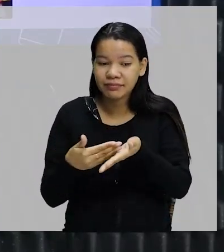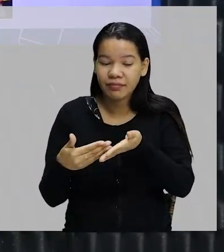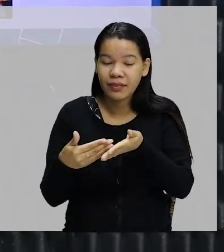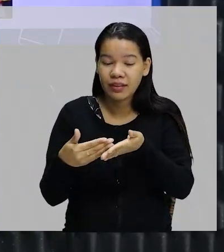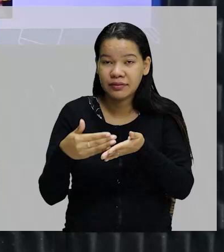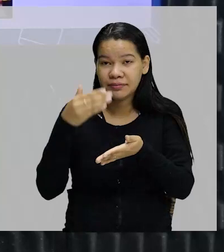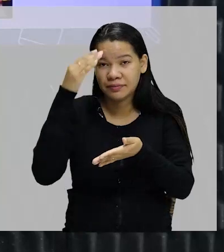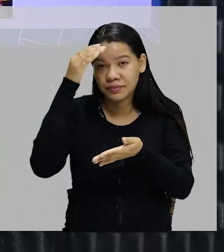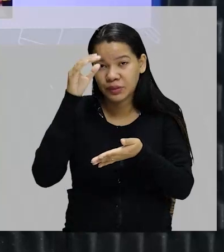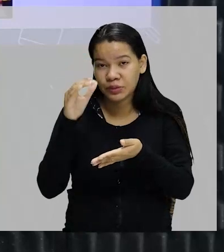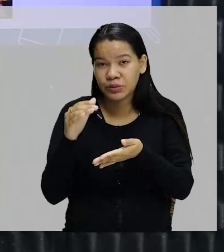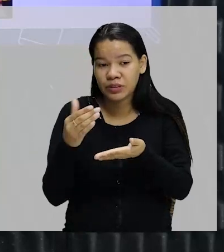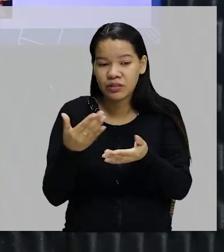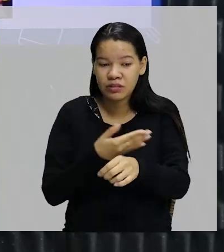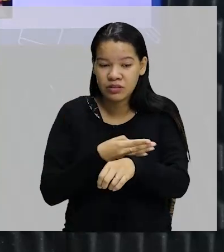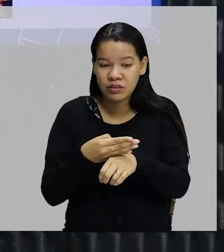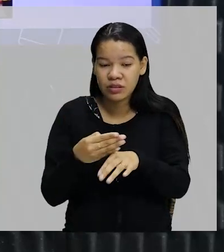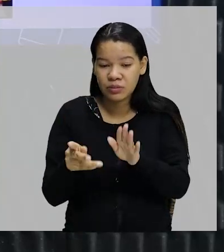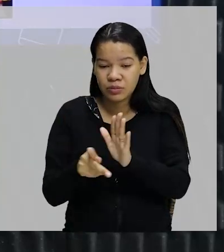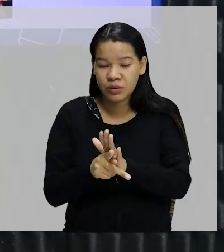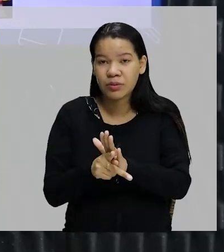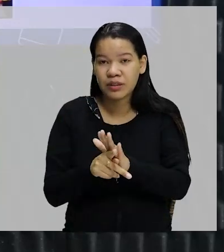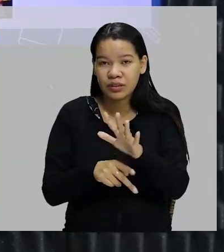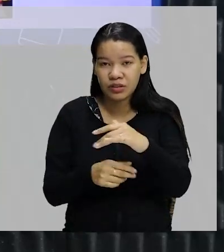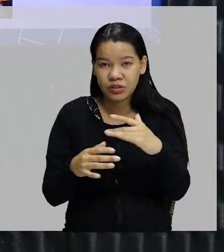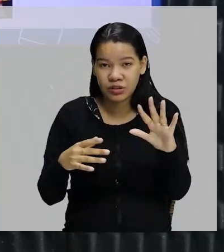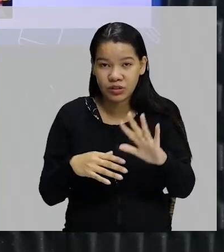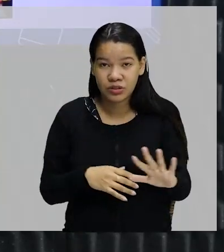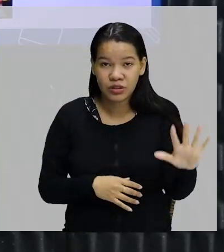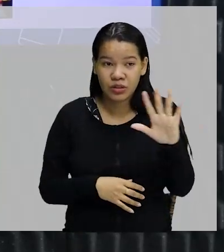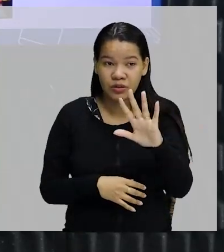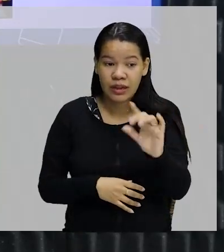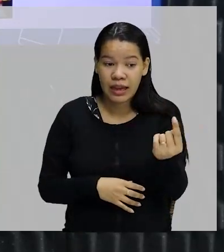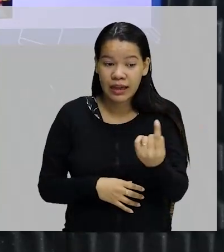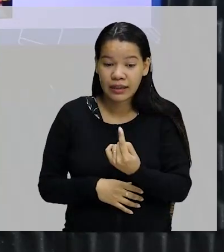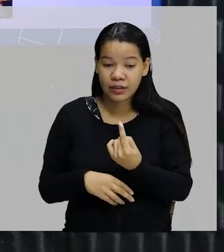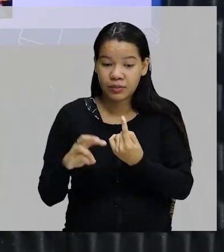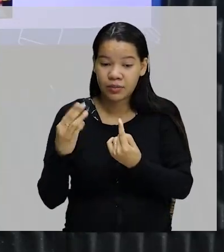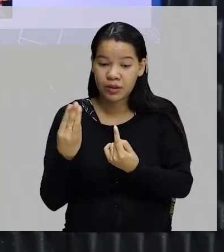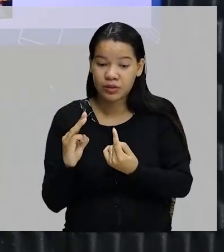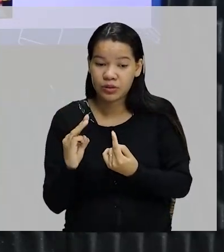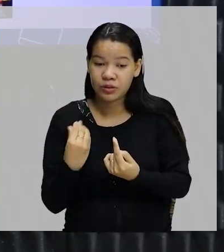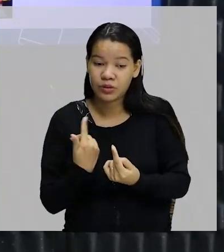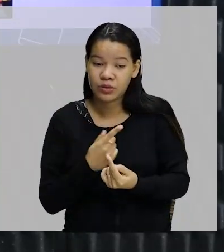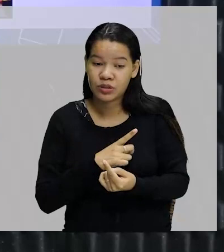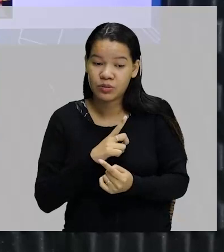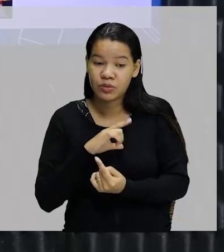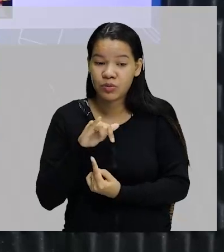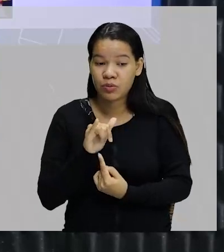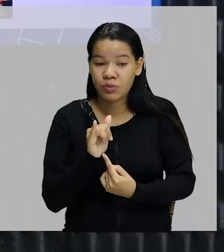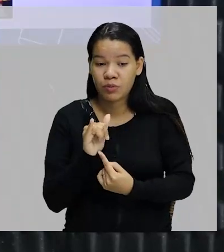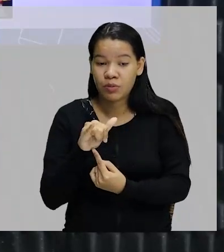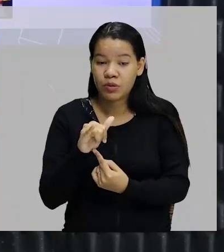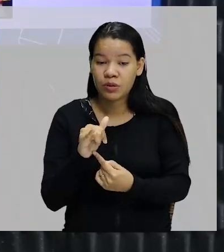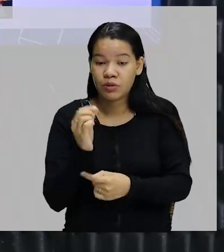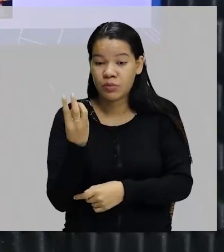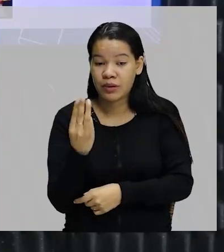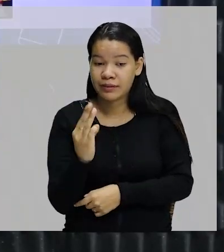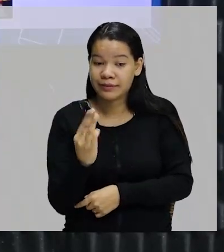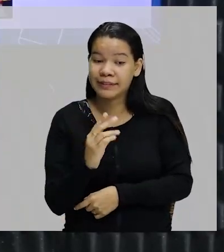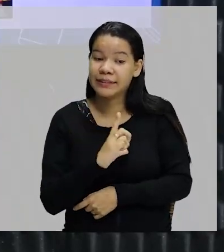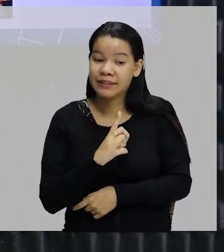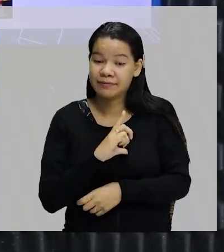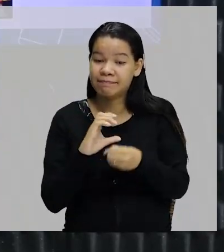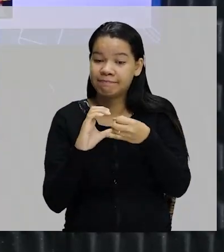tradicionais e folclóricas de determinada região. Aqui no nosso Maranhão nós temos o nosso Bumba Meu Boi do Maranhão, que existem